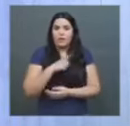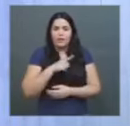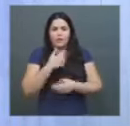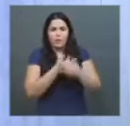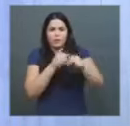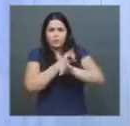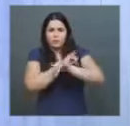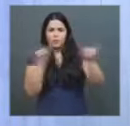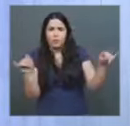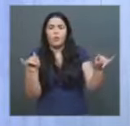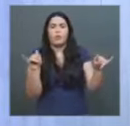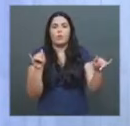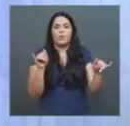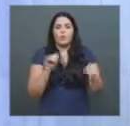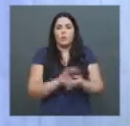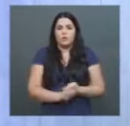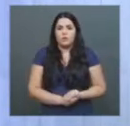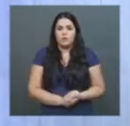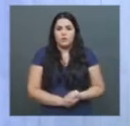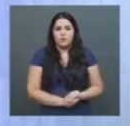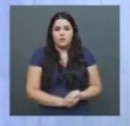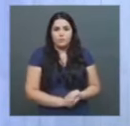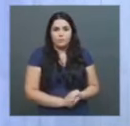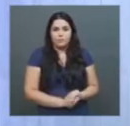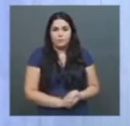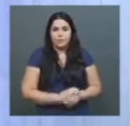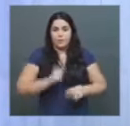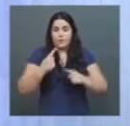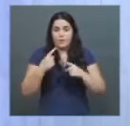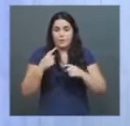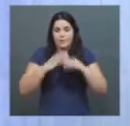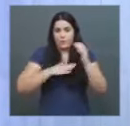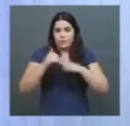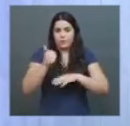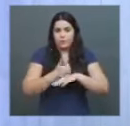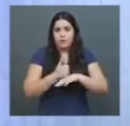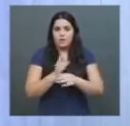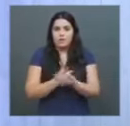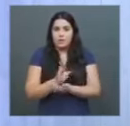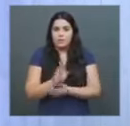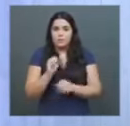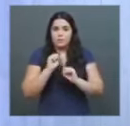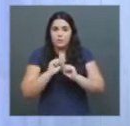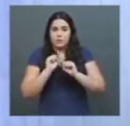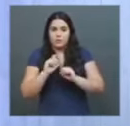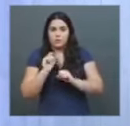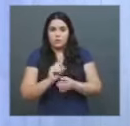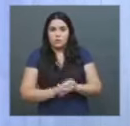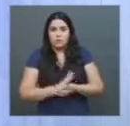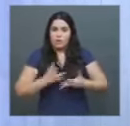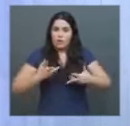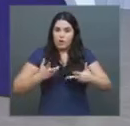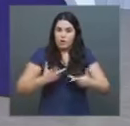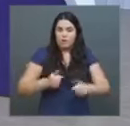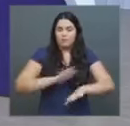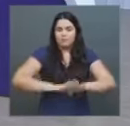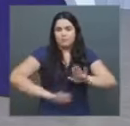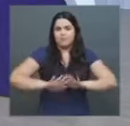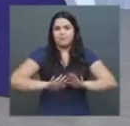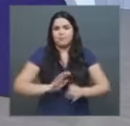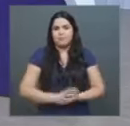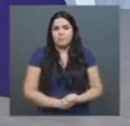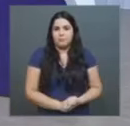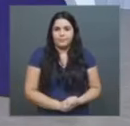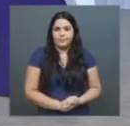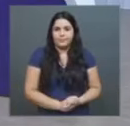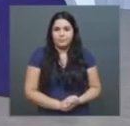novidades, que tragam atualizações, para que esses profissionais sempre possam manter uma qualidade nesse cuidado. Agora, doutora Magda,